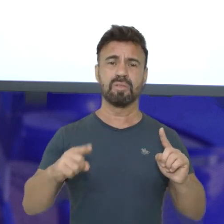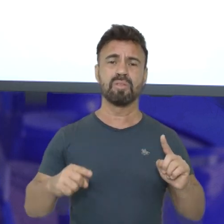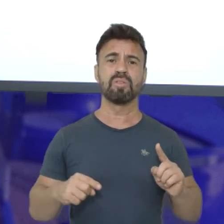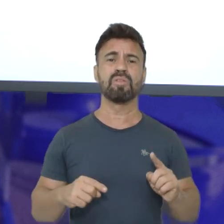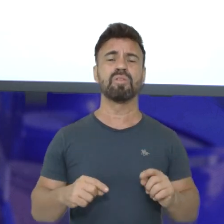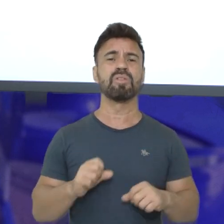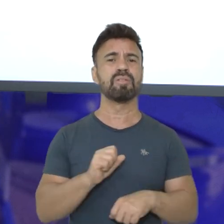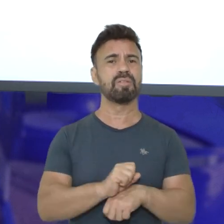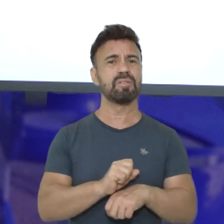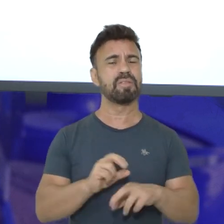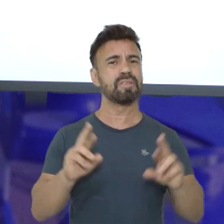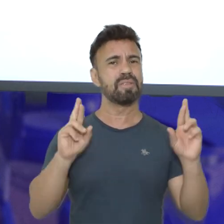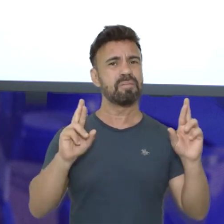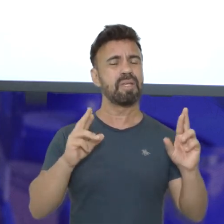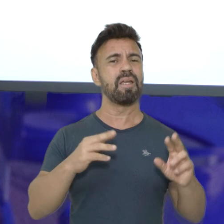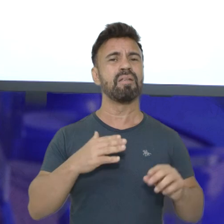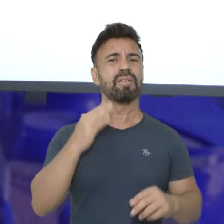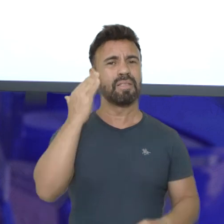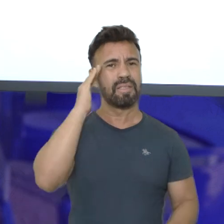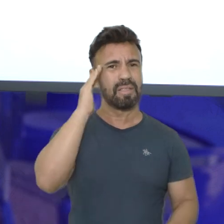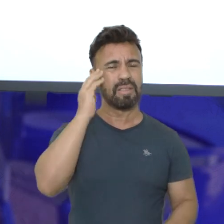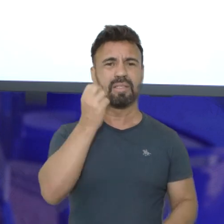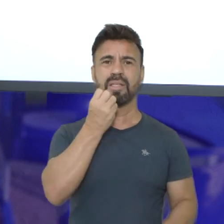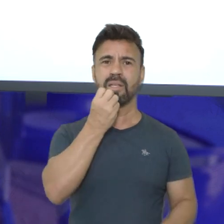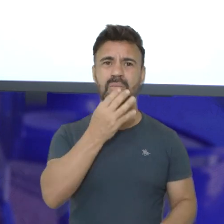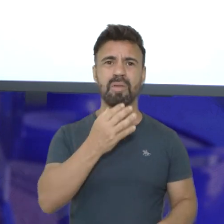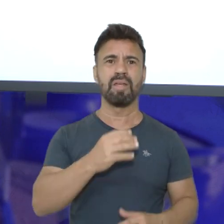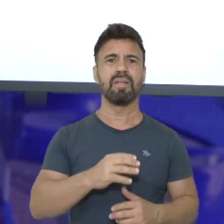vocês tenham entendido bem,